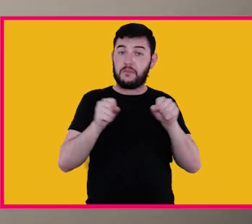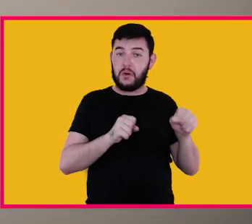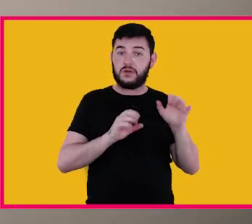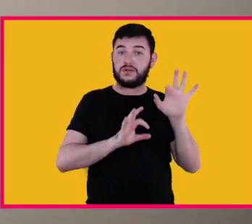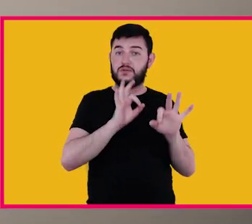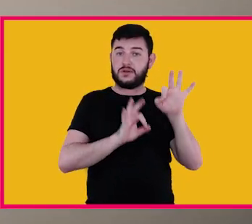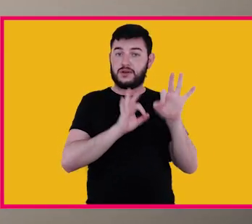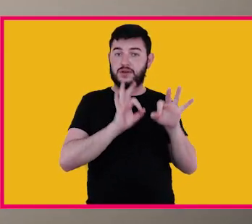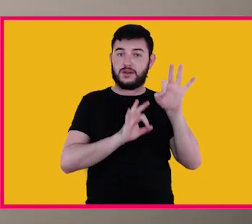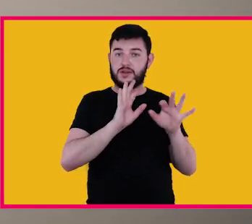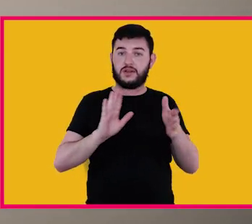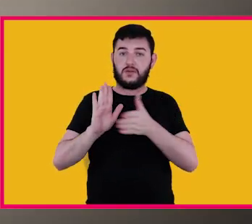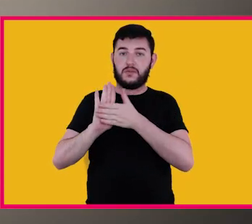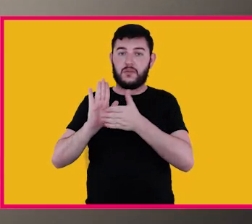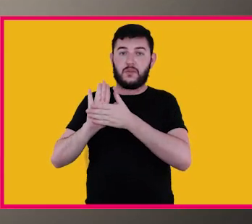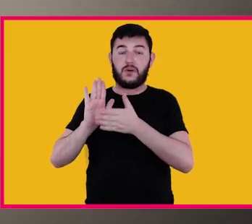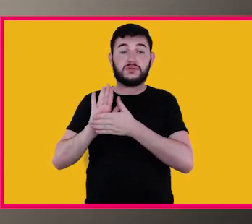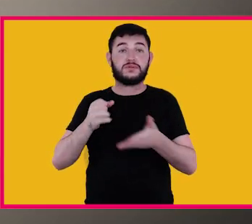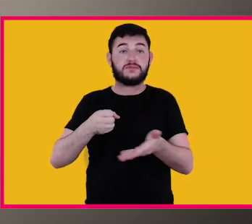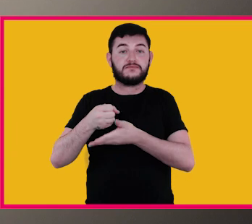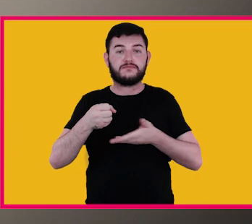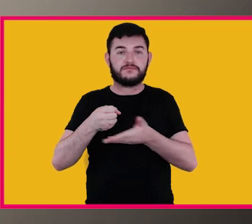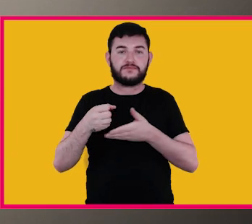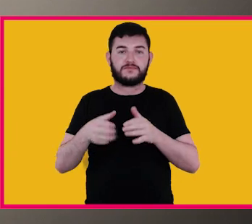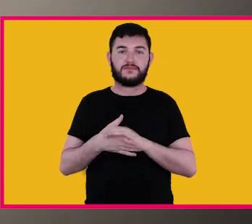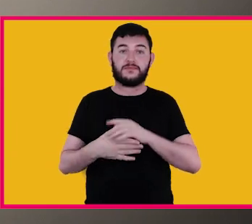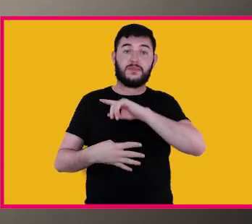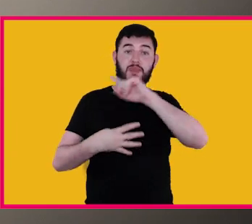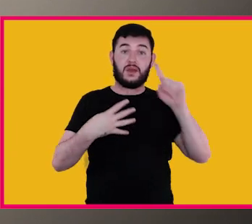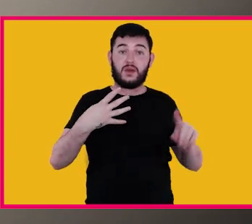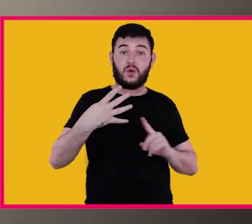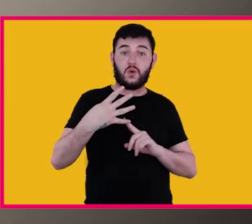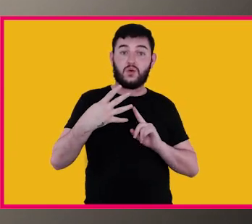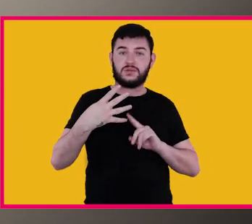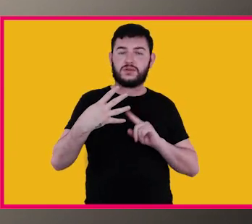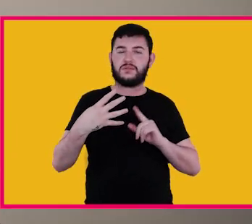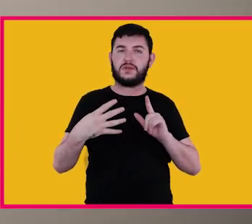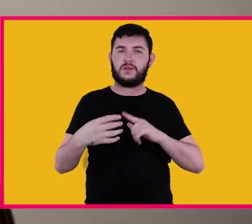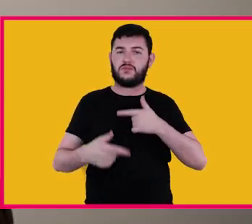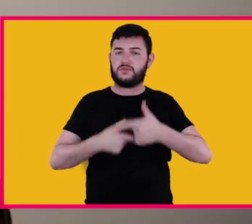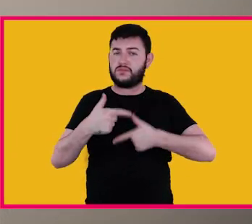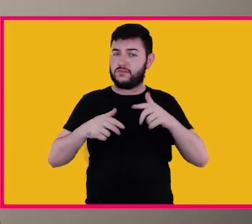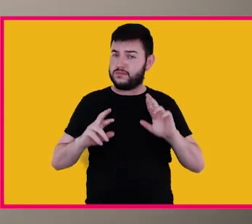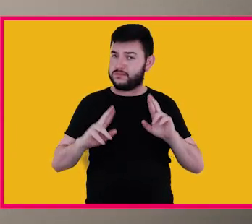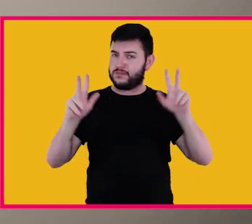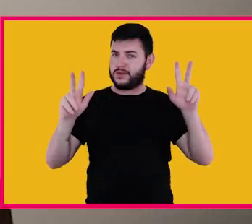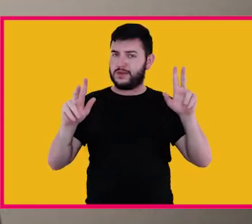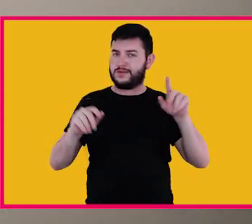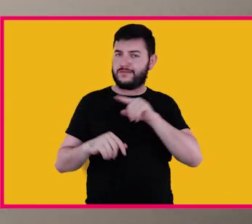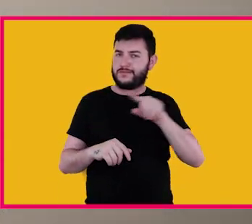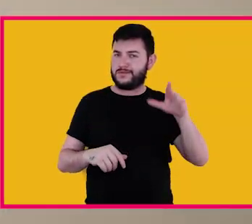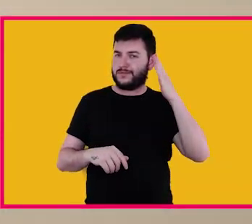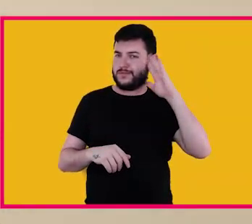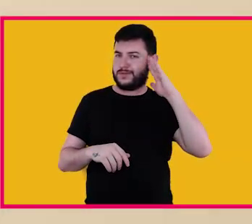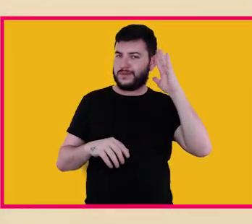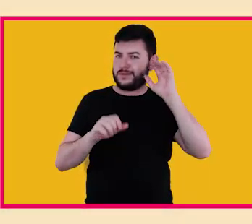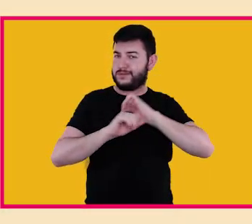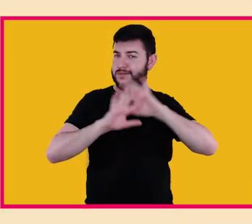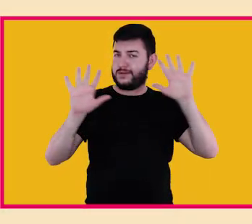para ser acrescentada ao núcleo básico. A última categoria a ser apresentada, ela tem uma lógica um pouquinho diferente e a gente vai ver como é que funciona a